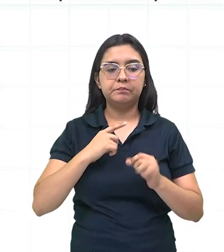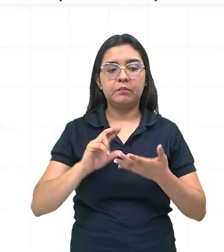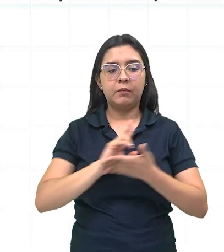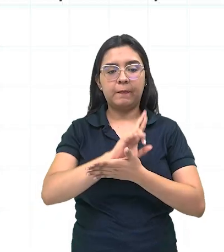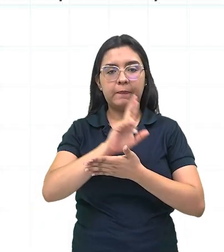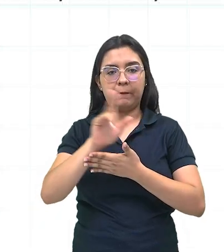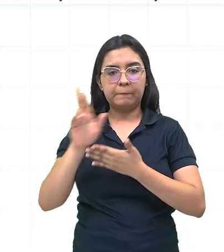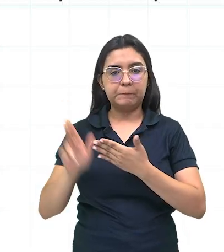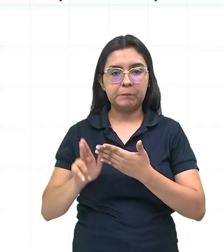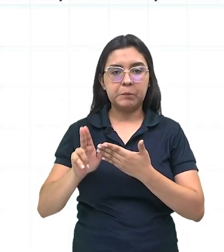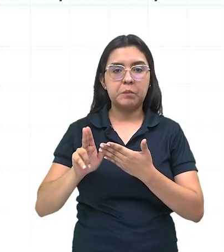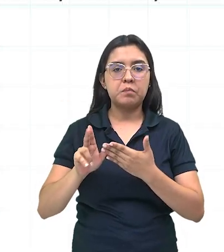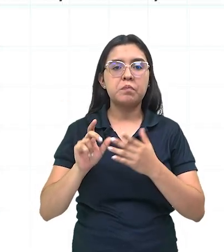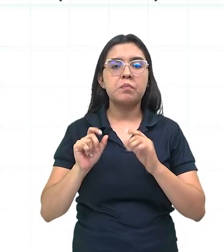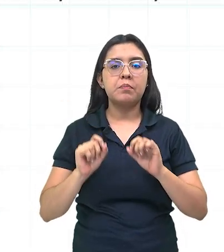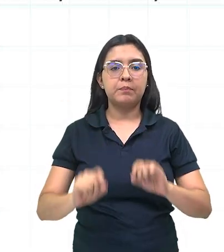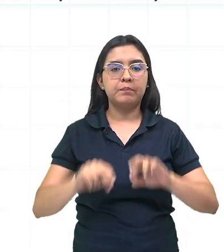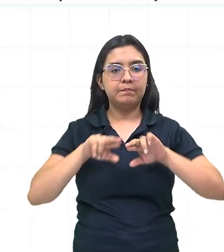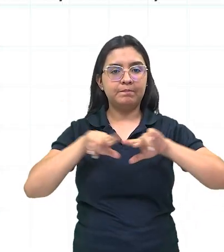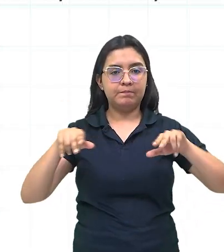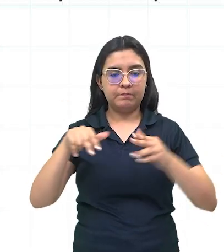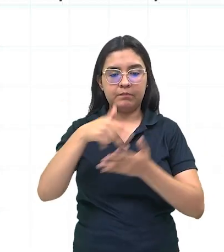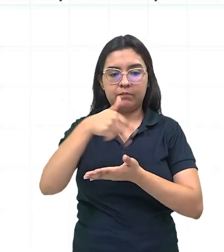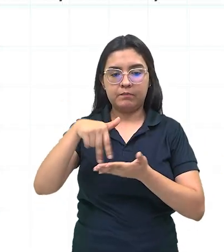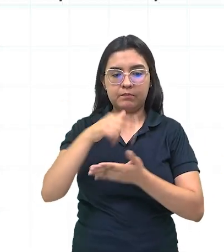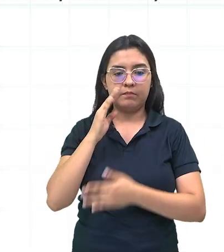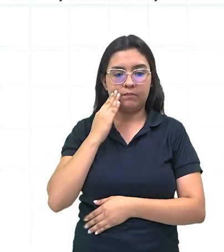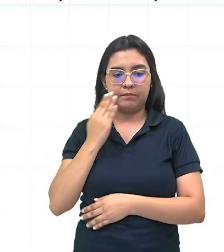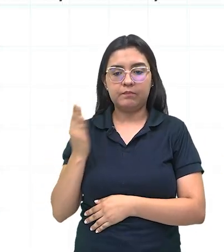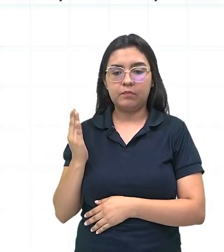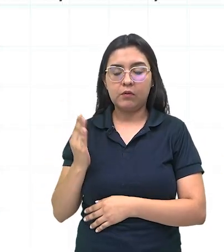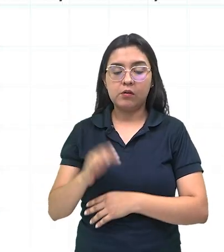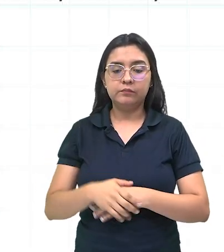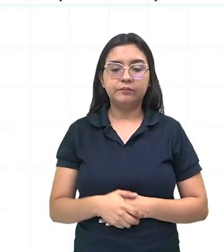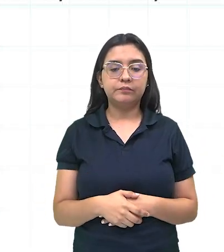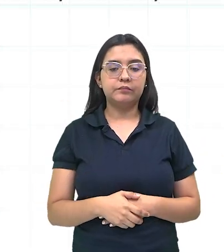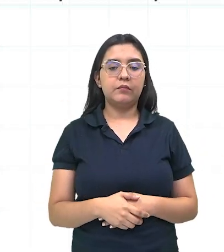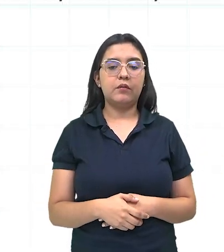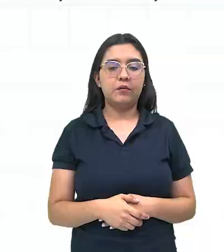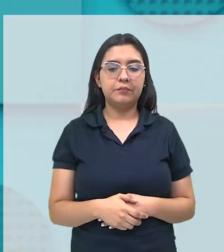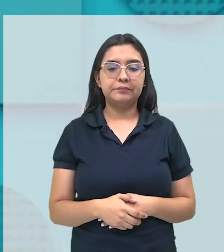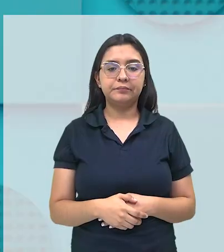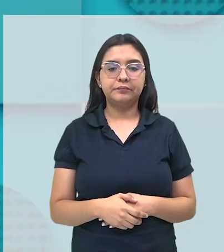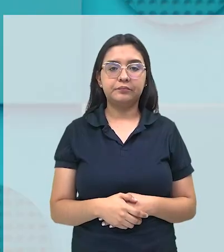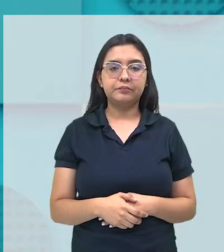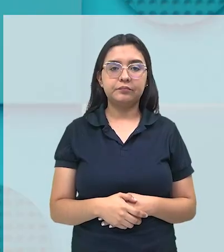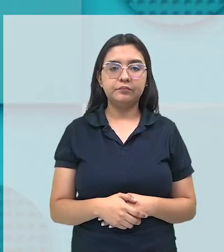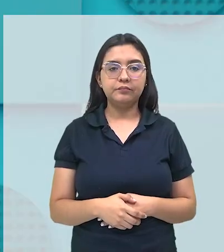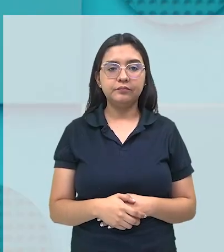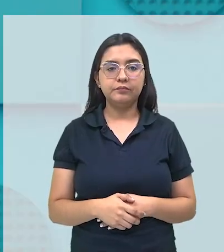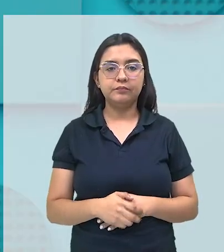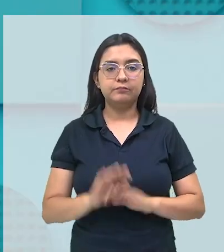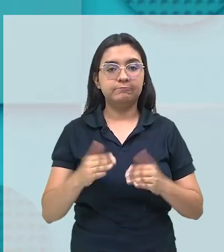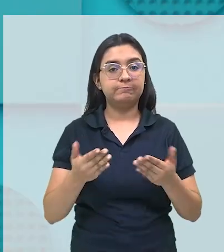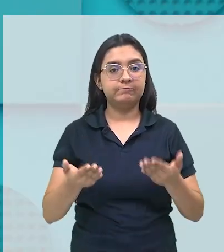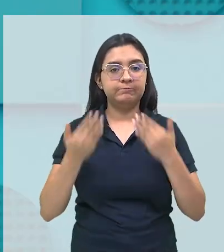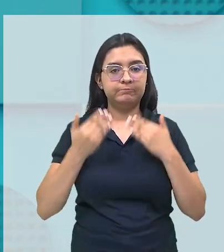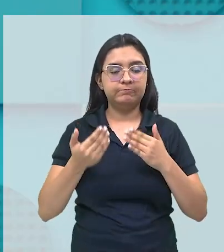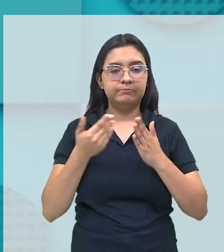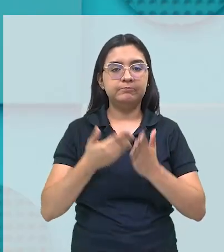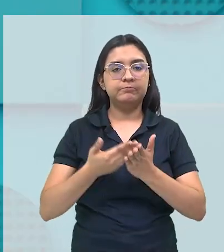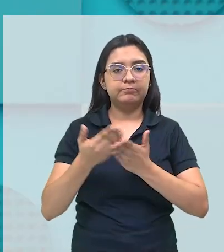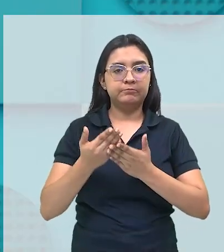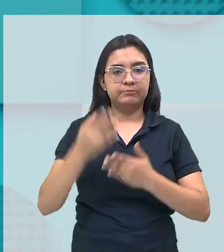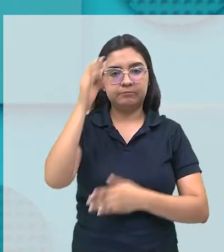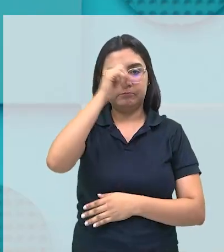de gafieira, salsa, zouk, cúmbia, valsa, kizomba. Vamos lá, vamos aprender mais